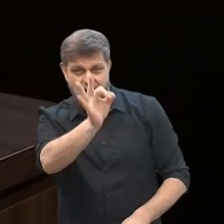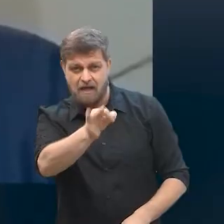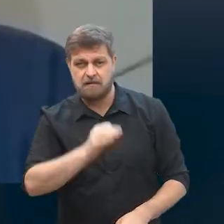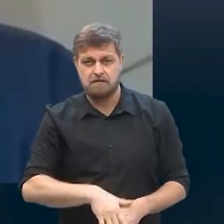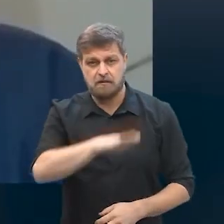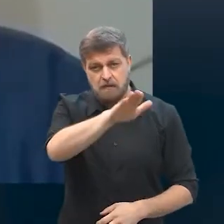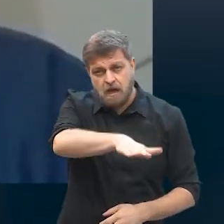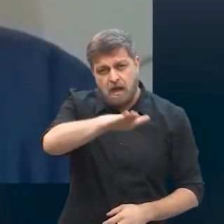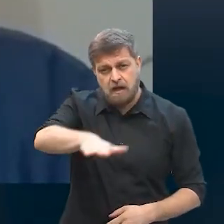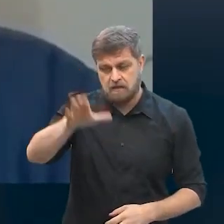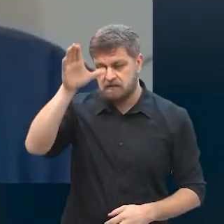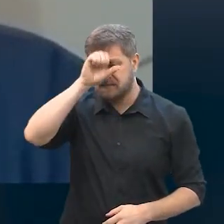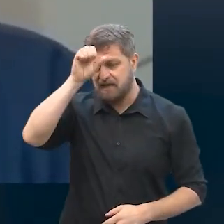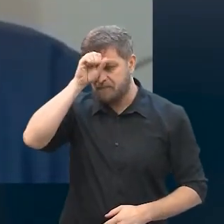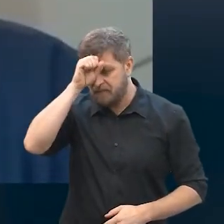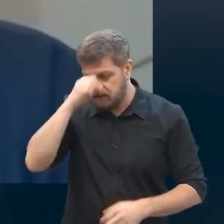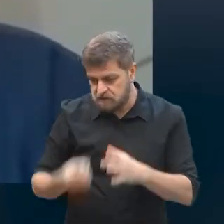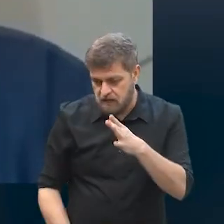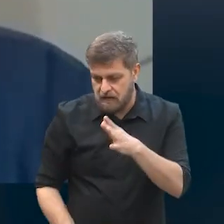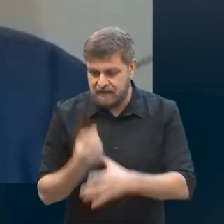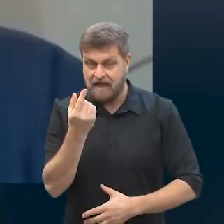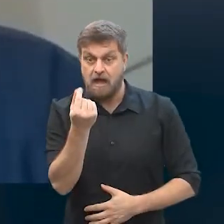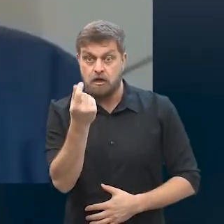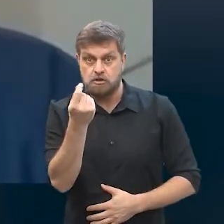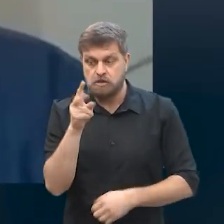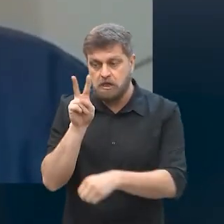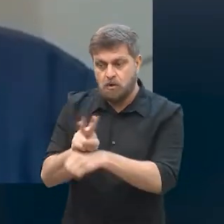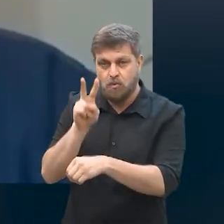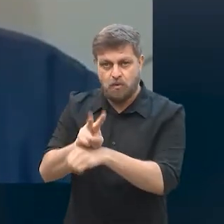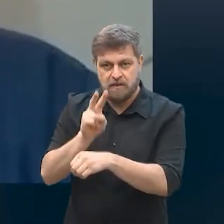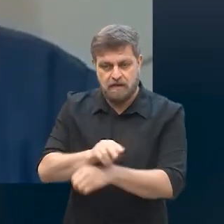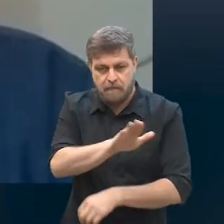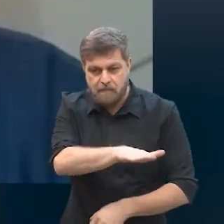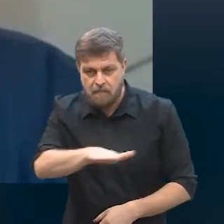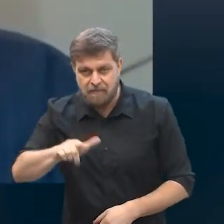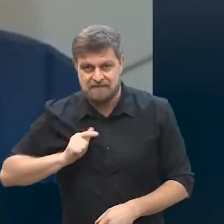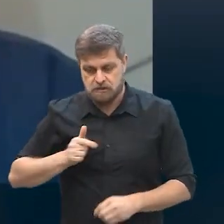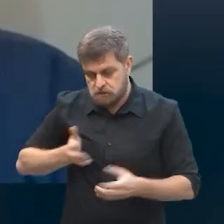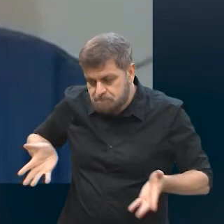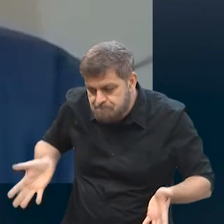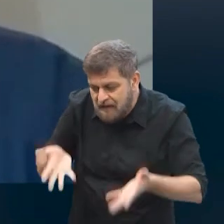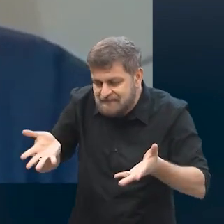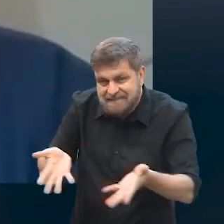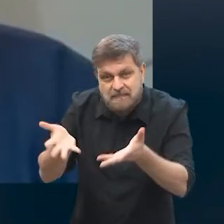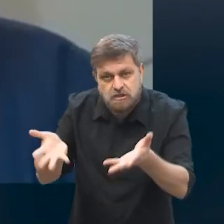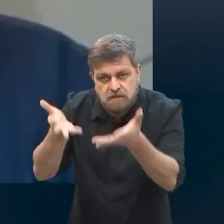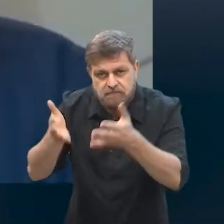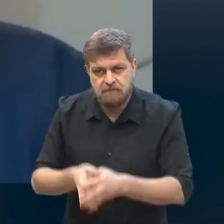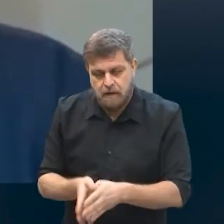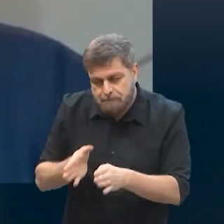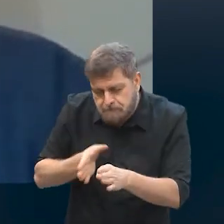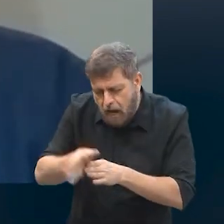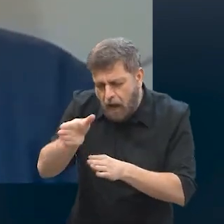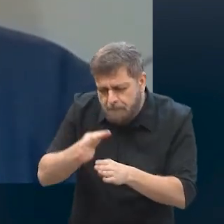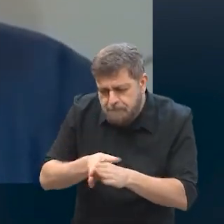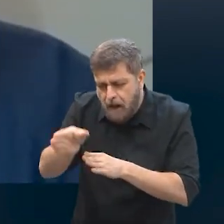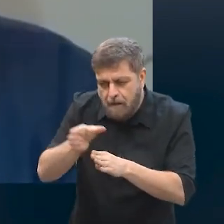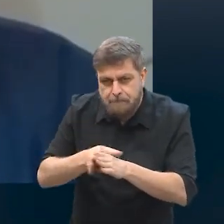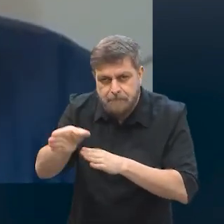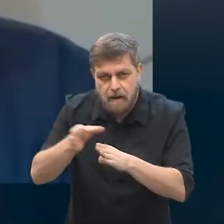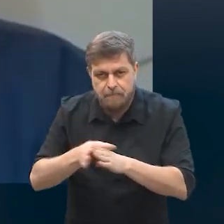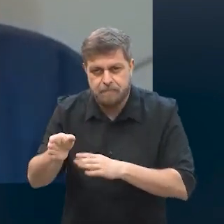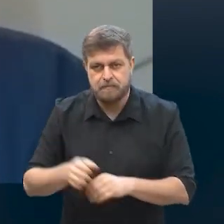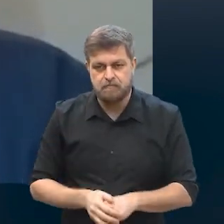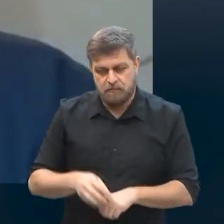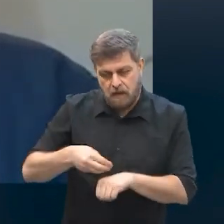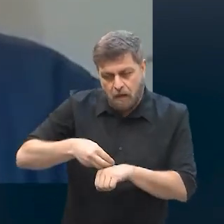criança aprende a ser empreendedora desde cedo. Se a gente fizer o incentivo e der condições e